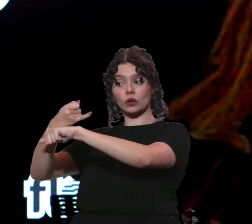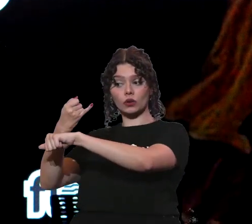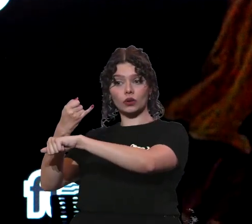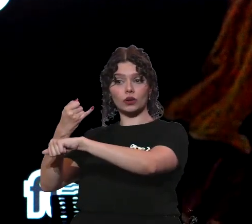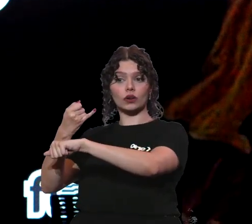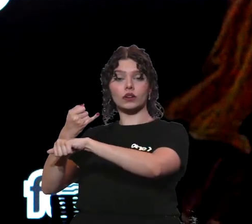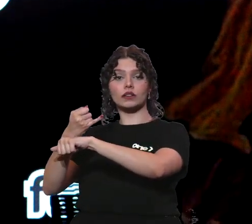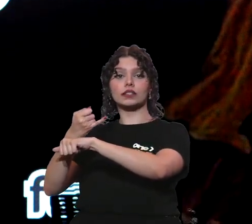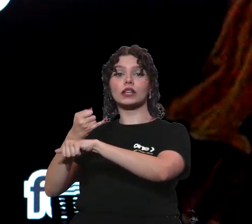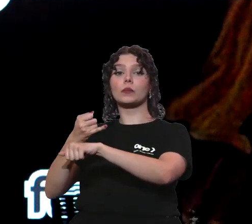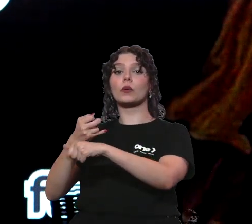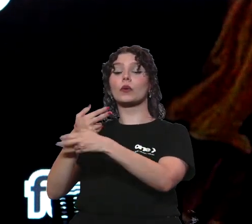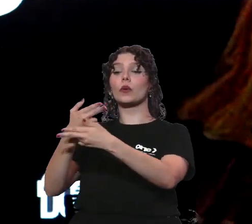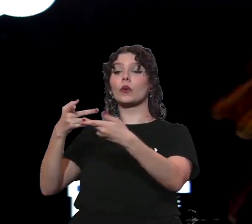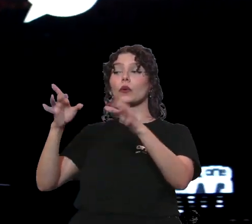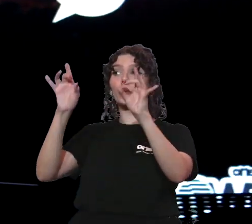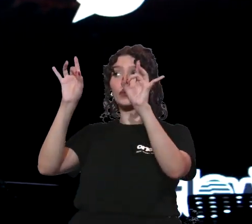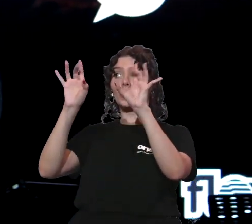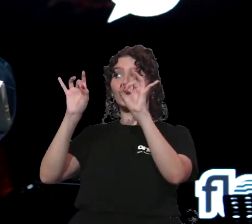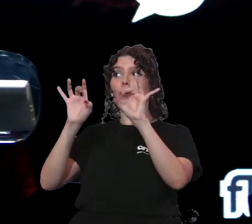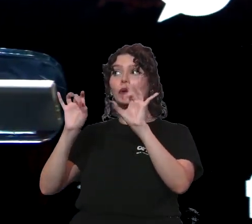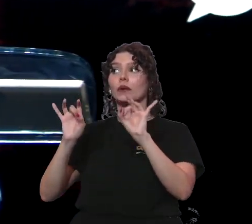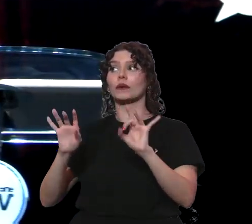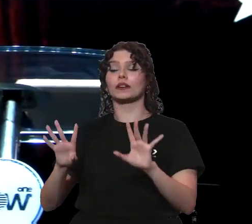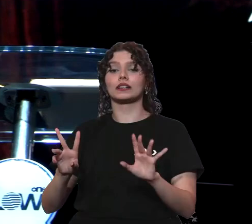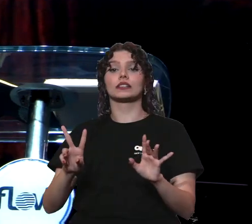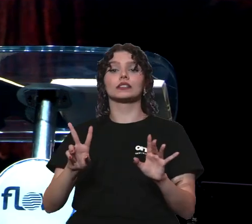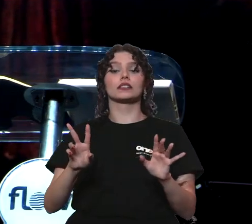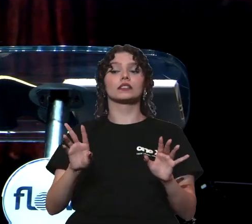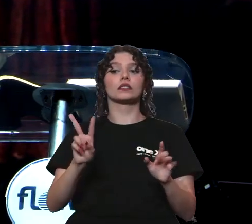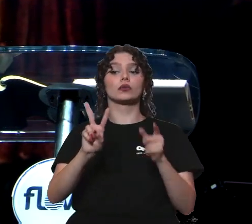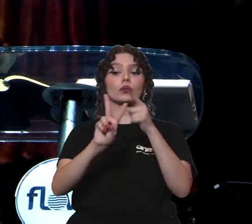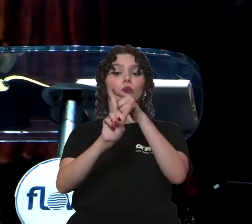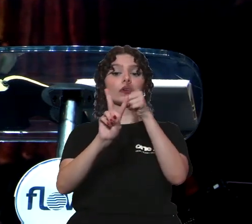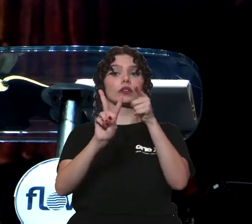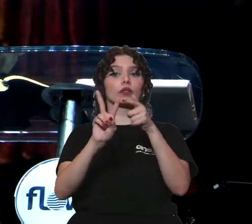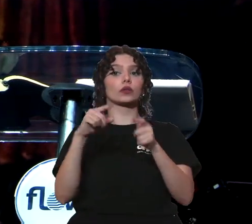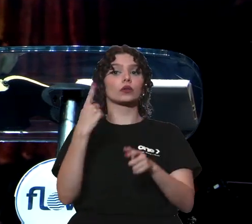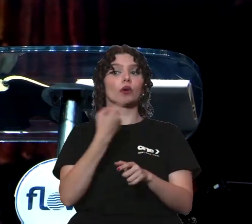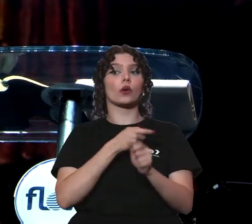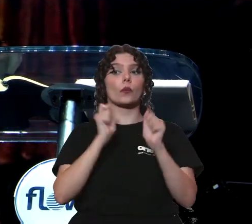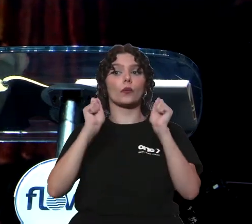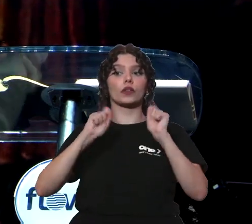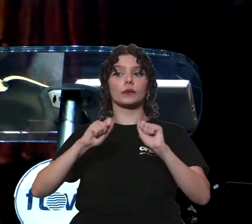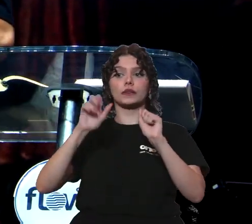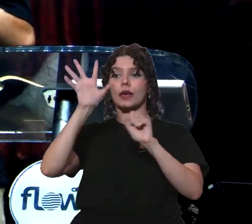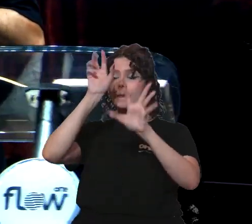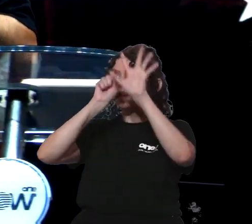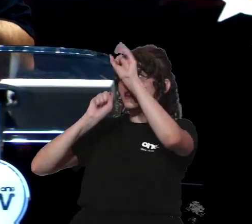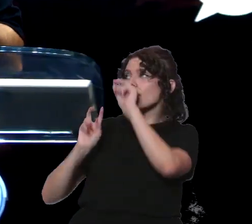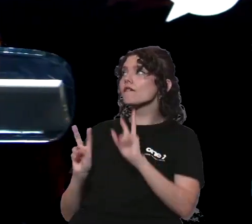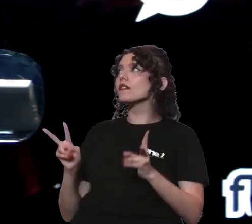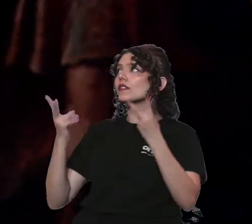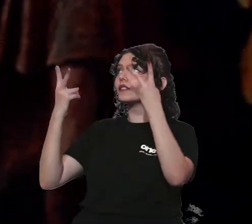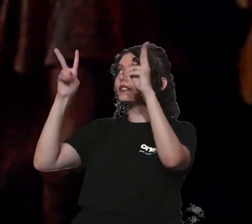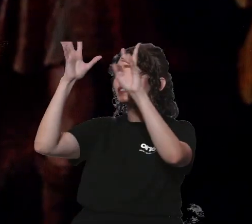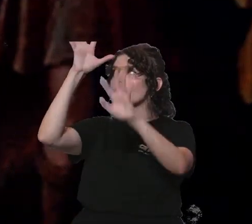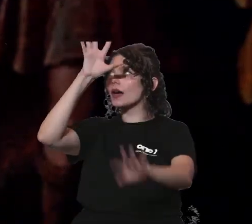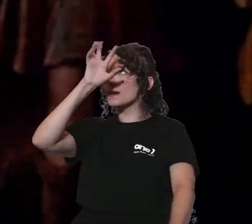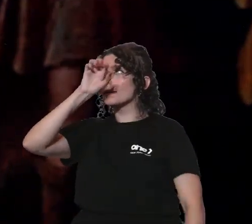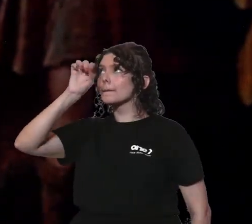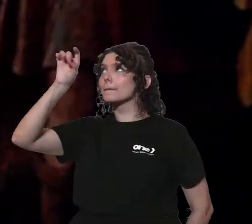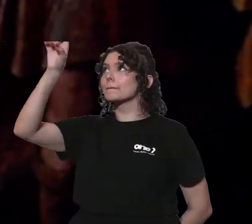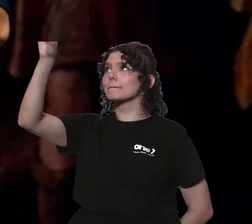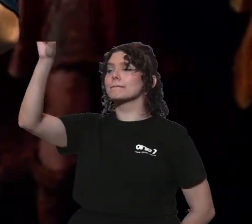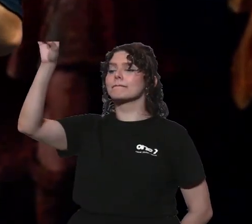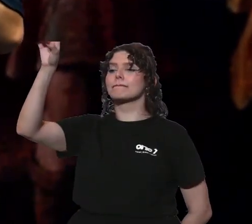aconteceu algo muito especial que vão dar as últimas 2 lições de como eu e você podemos aprender a valorizar melhor a presença de Deus. Está